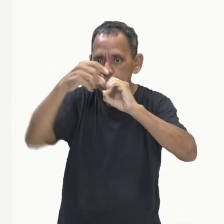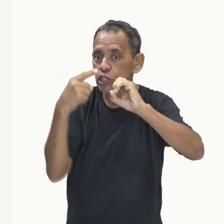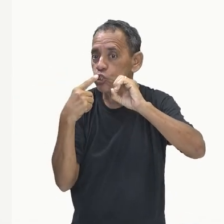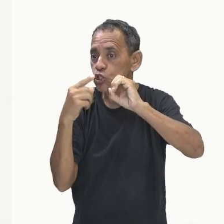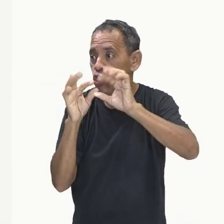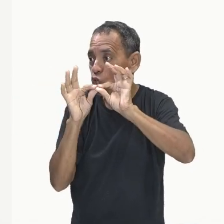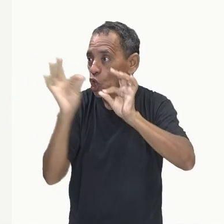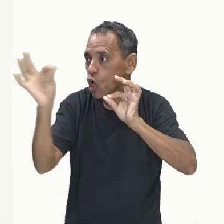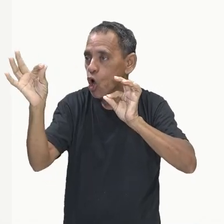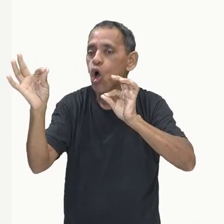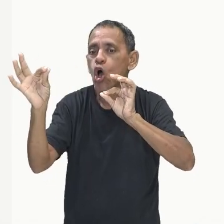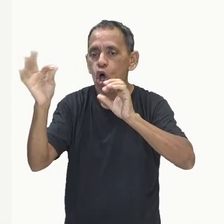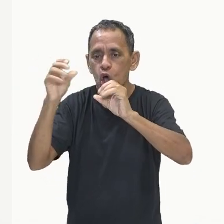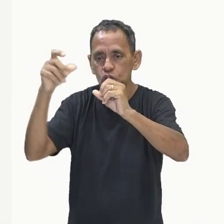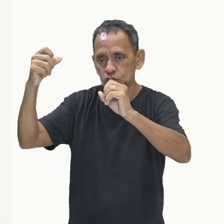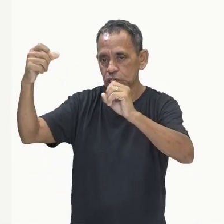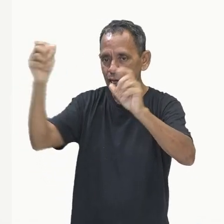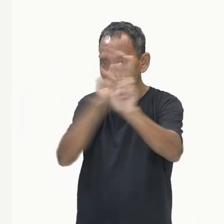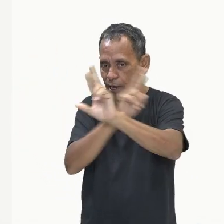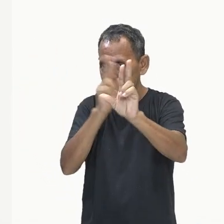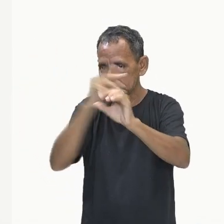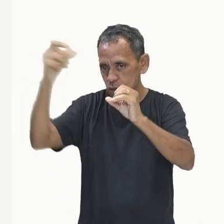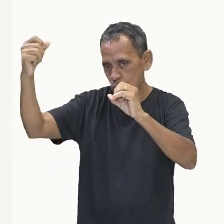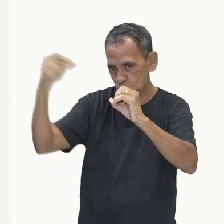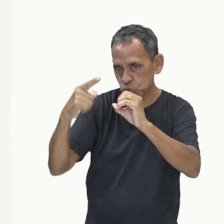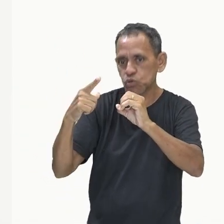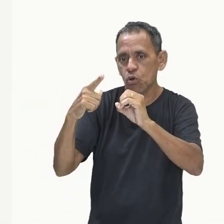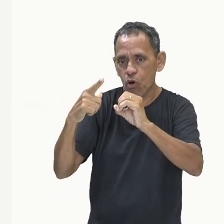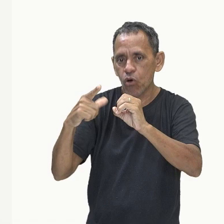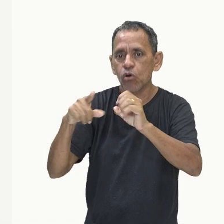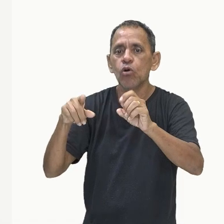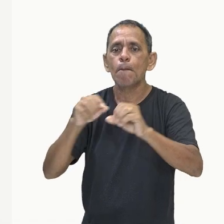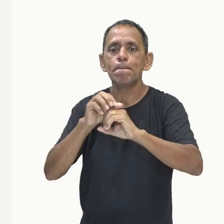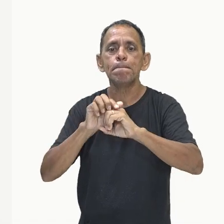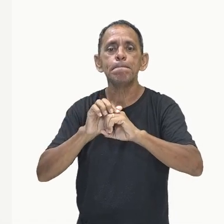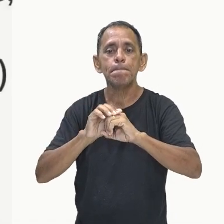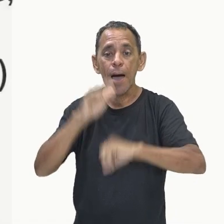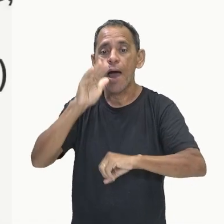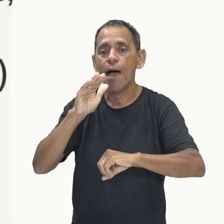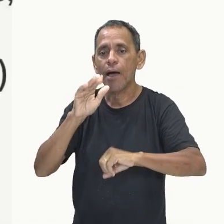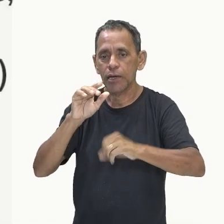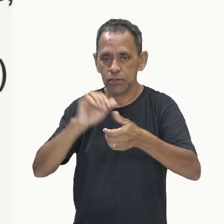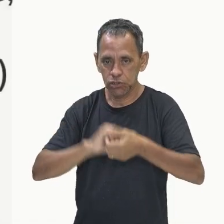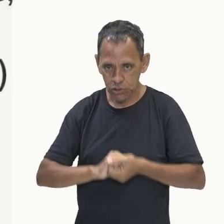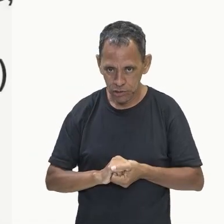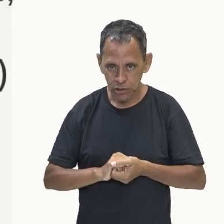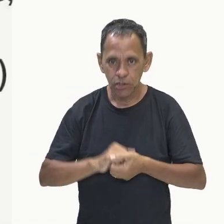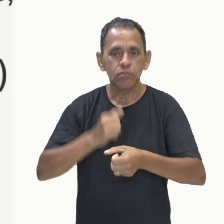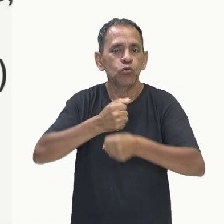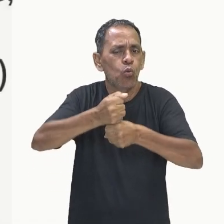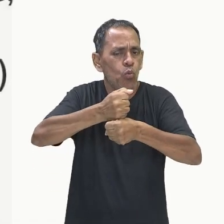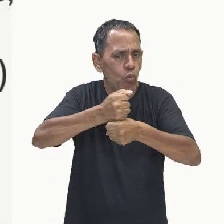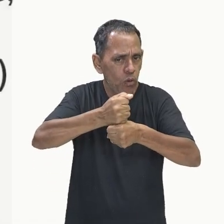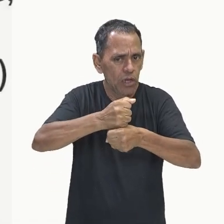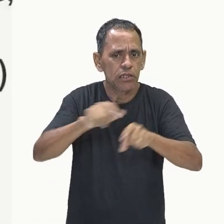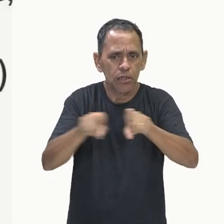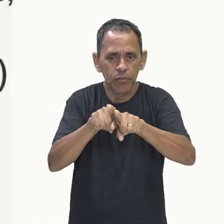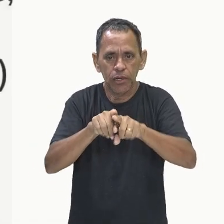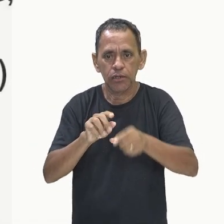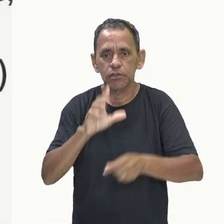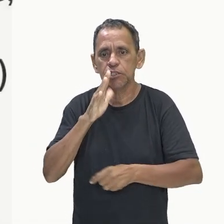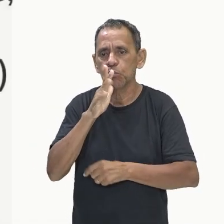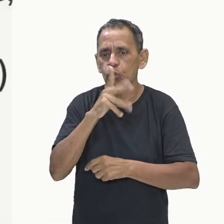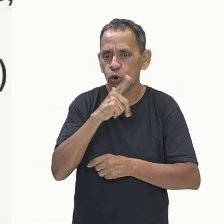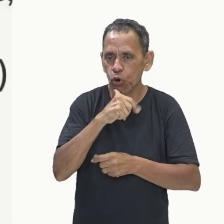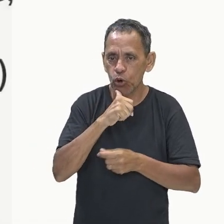seu período de translação e, em consequência disso, maior será o seu ano. Aqui o nosso exemplo, né,